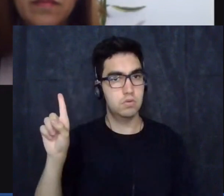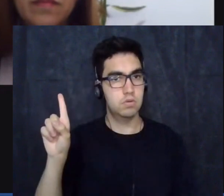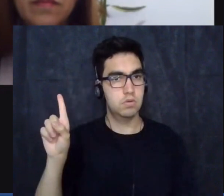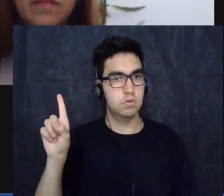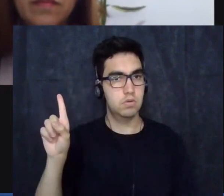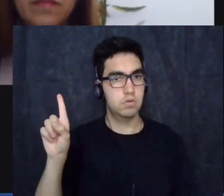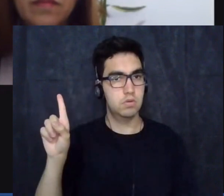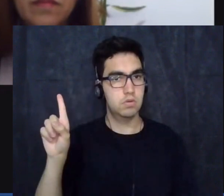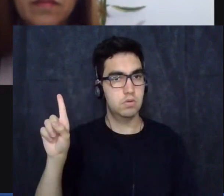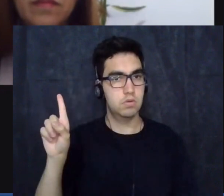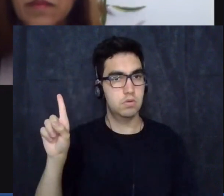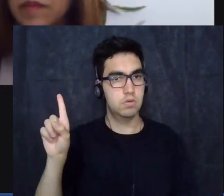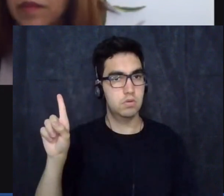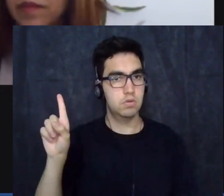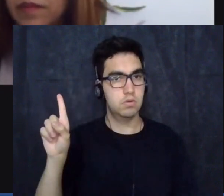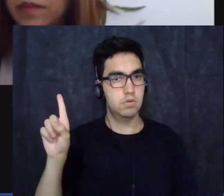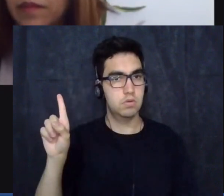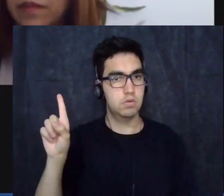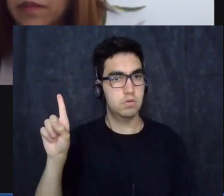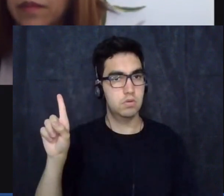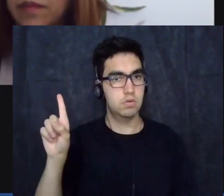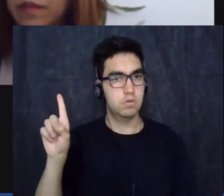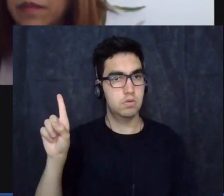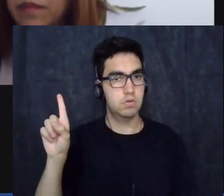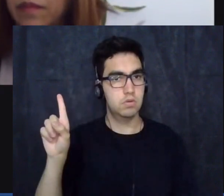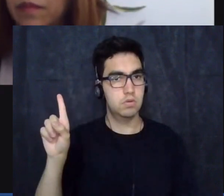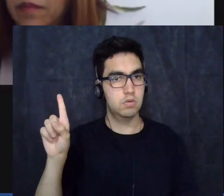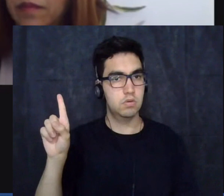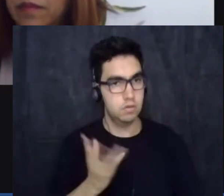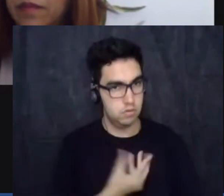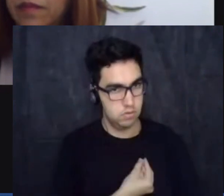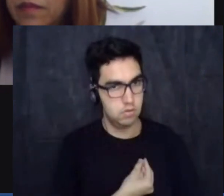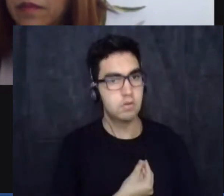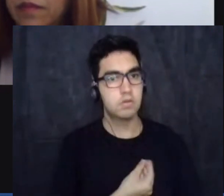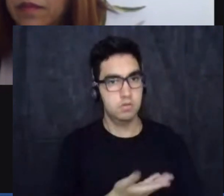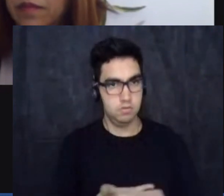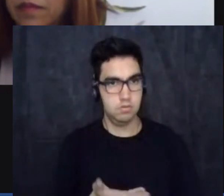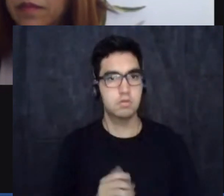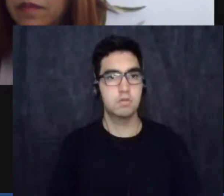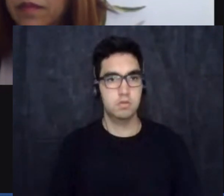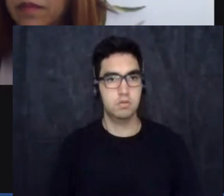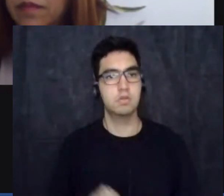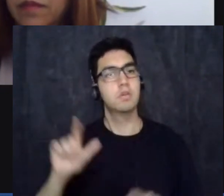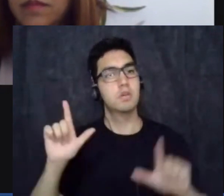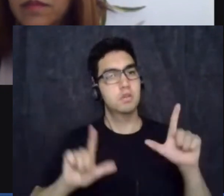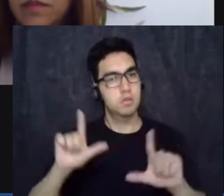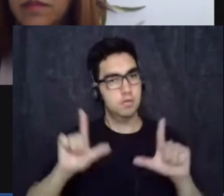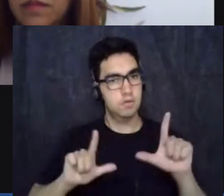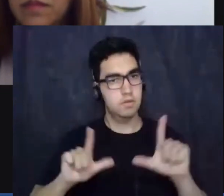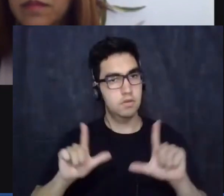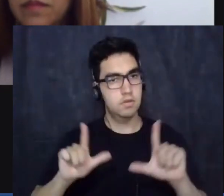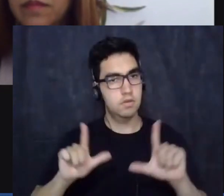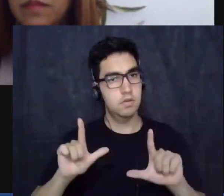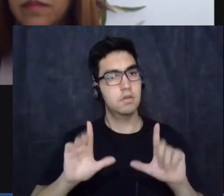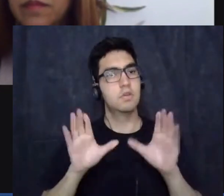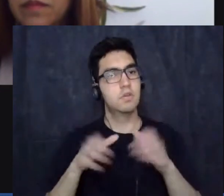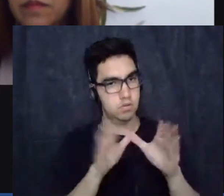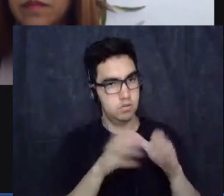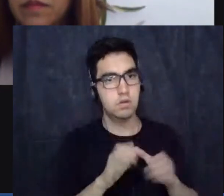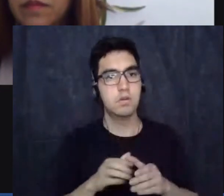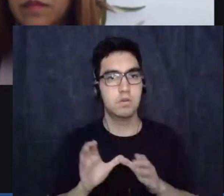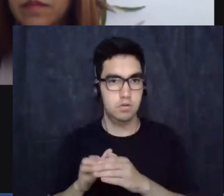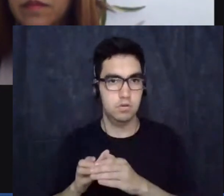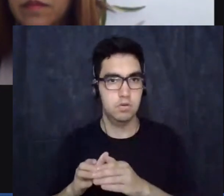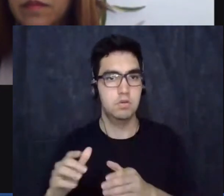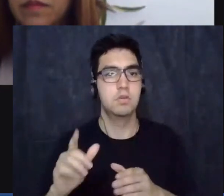que grupos que venham à televisão venham aos meios de comunicação